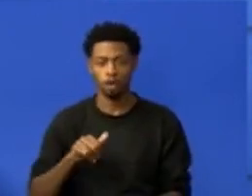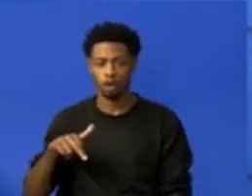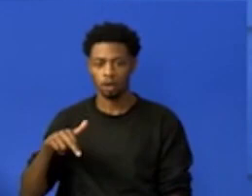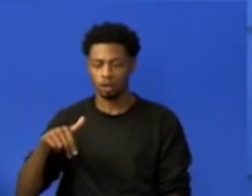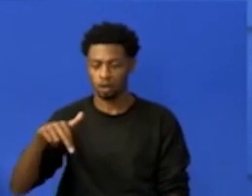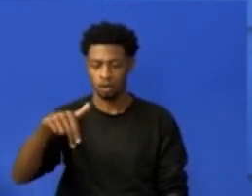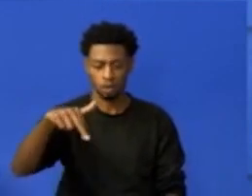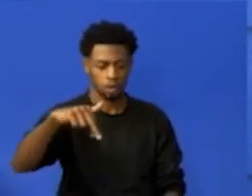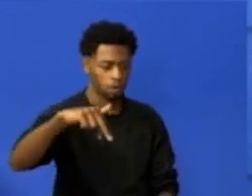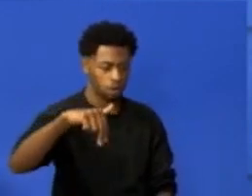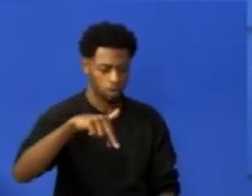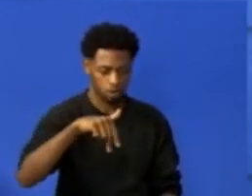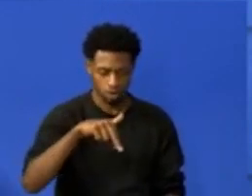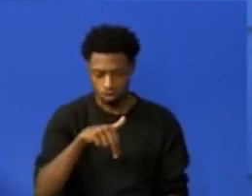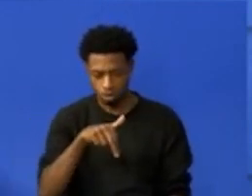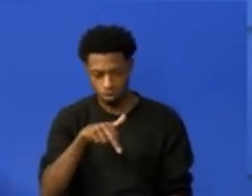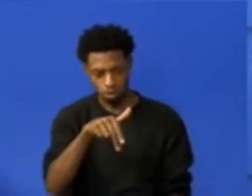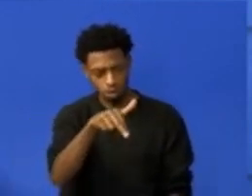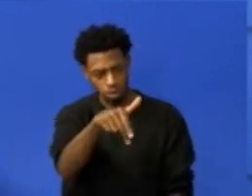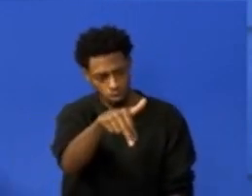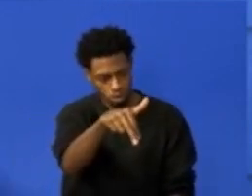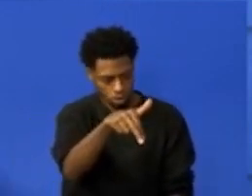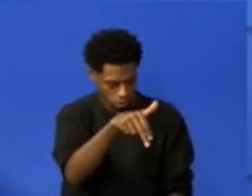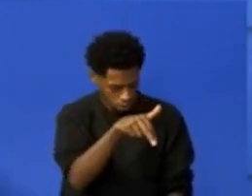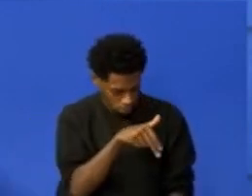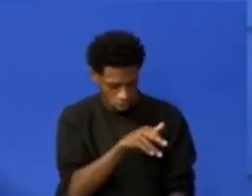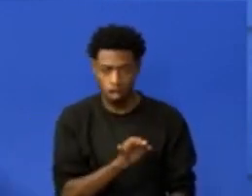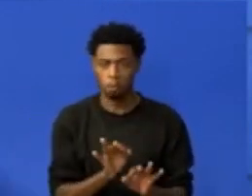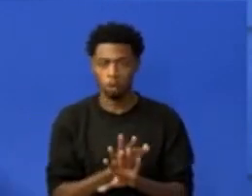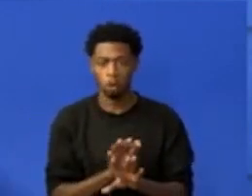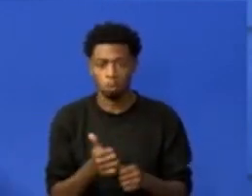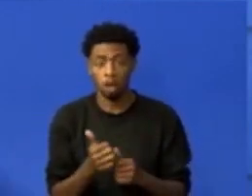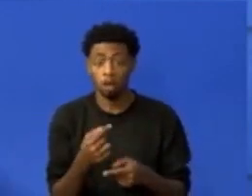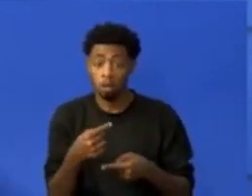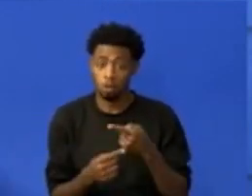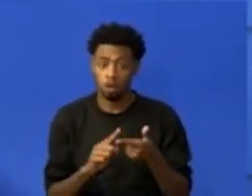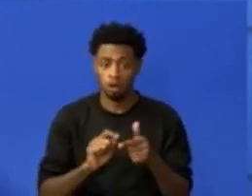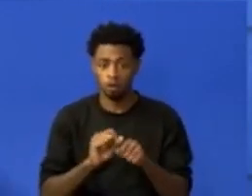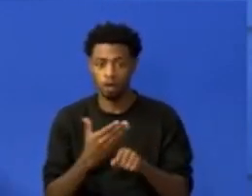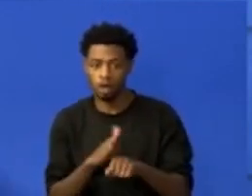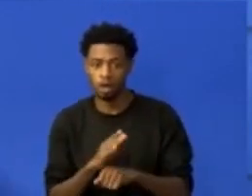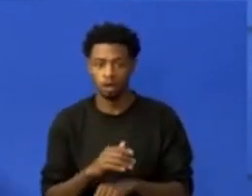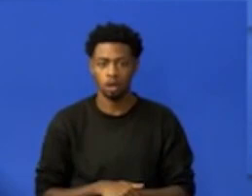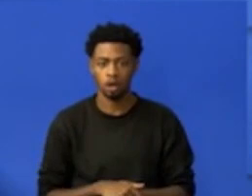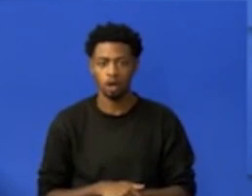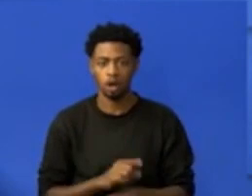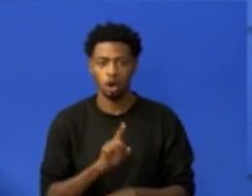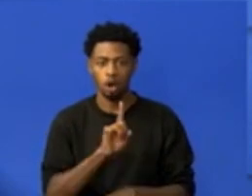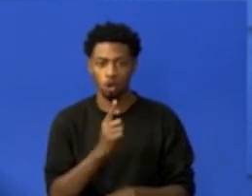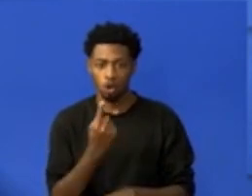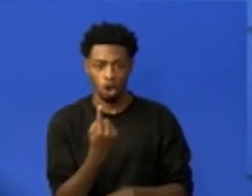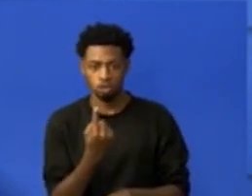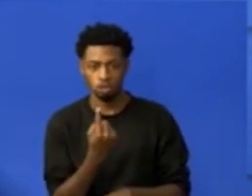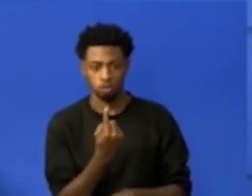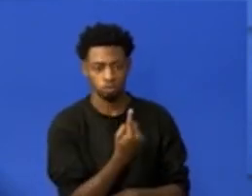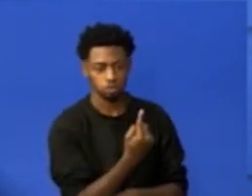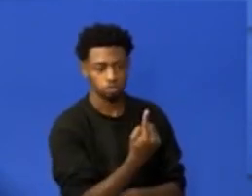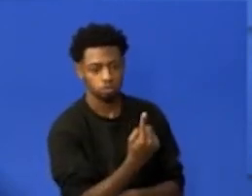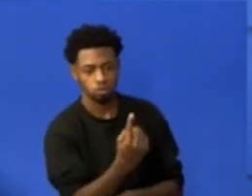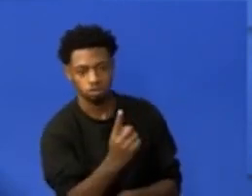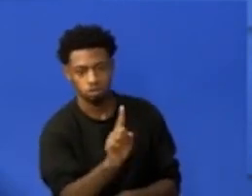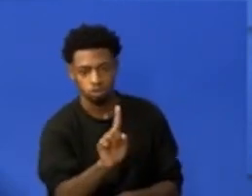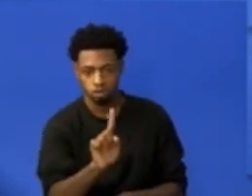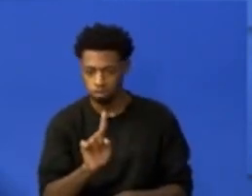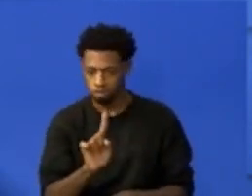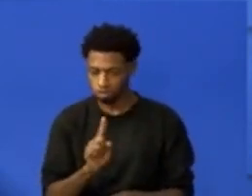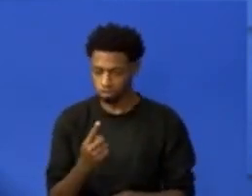Só isso. Contorno de frente o M caminhando. Depois, eu posso contornar de costas. Depois, de costas e tocando